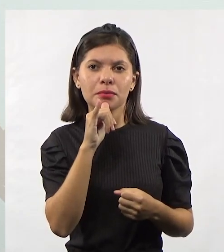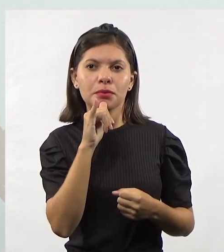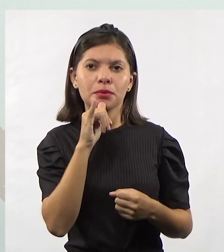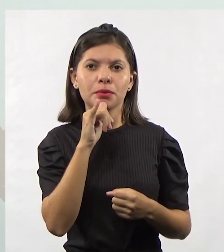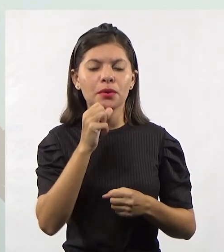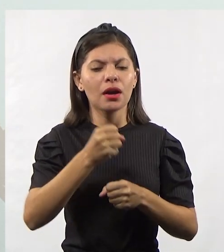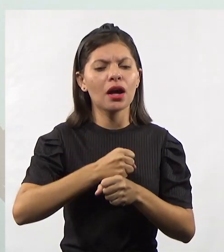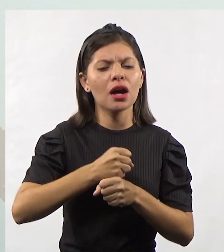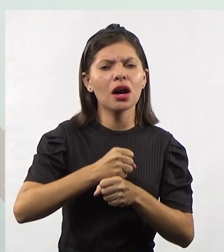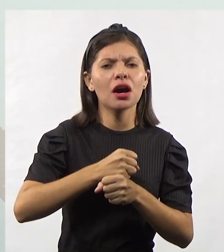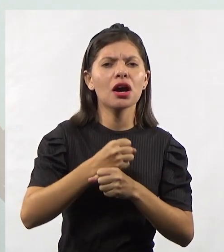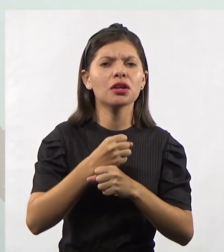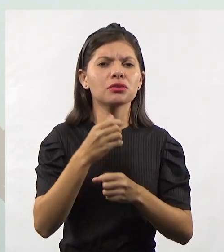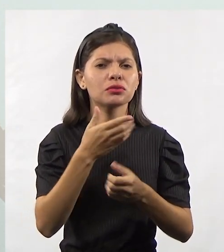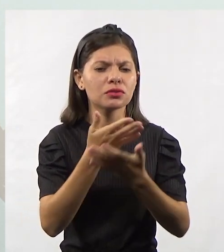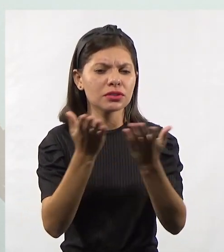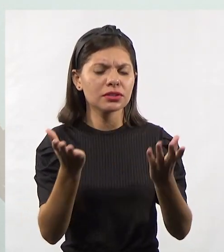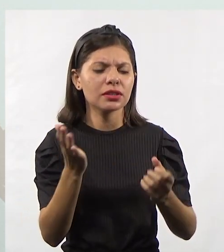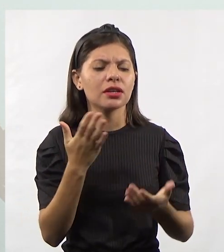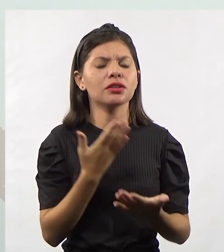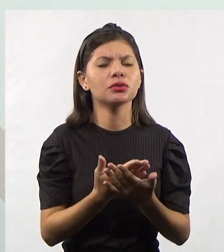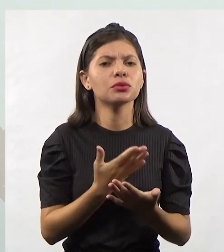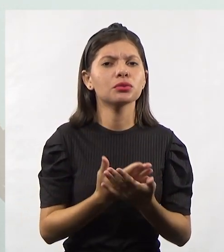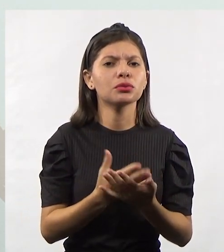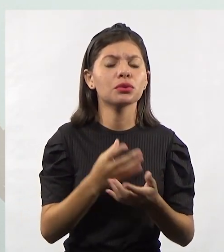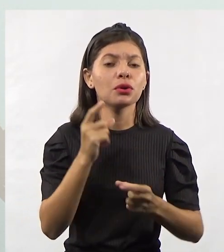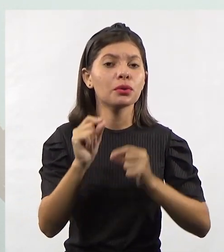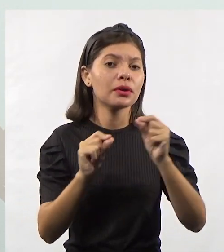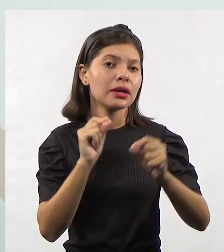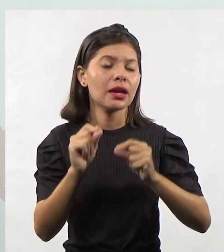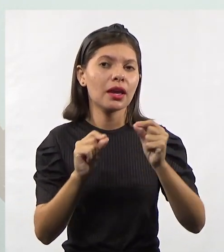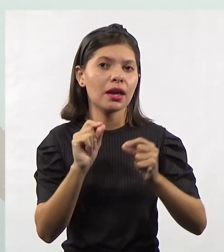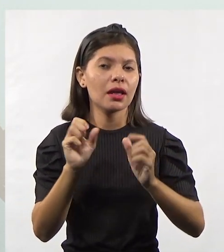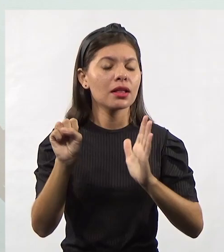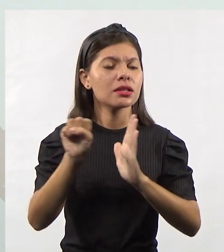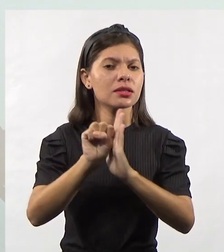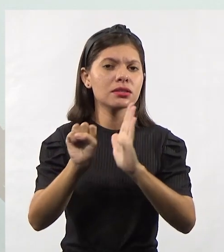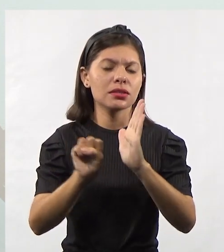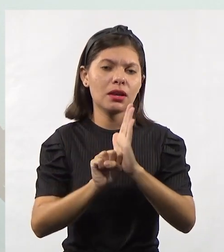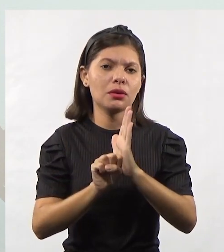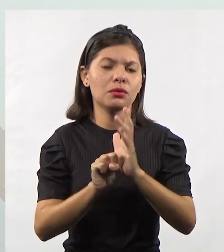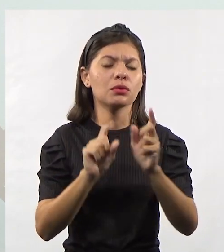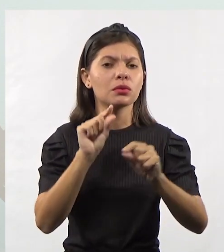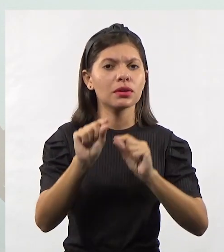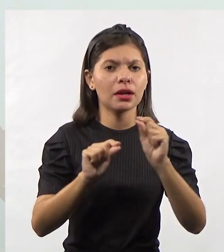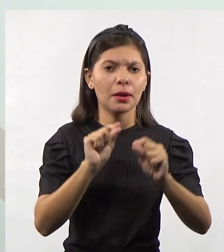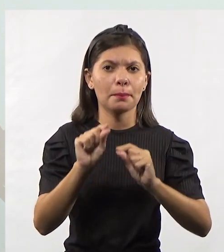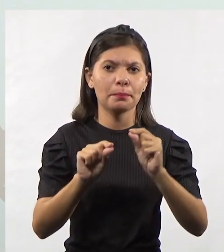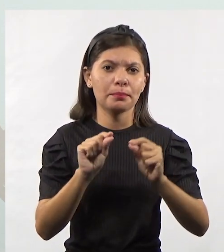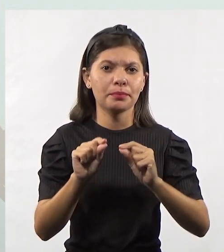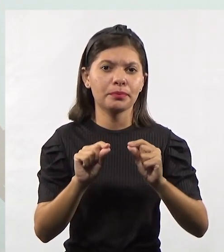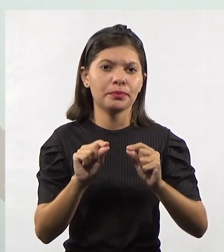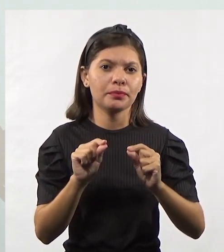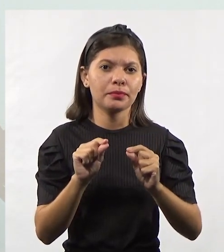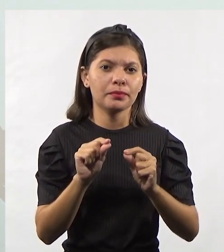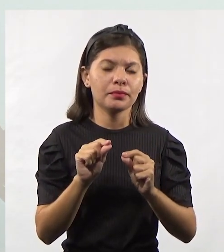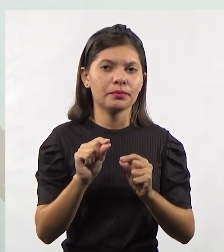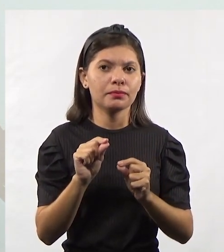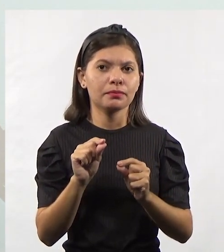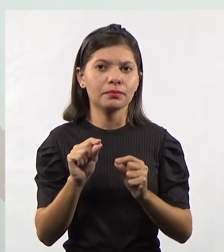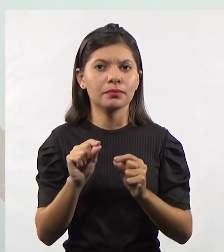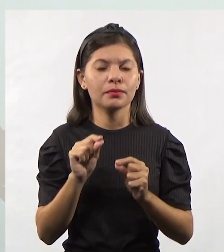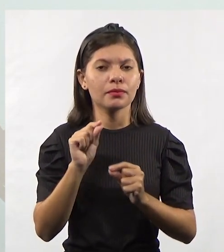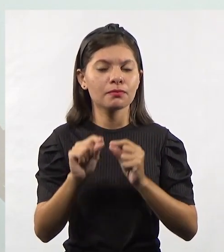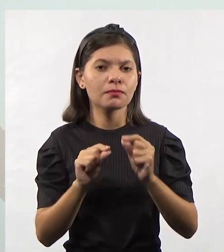na escola 1980 1990 Em que década 1960 1970 ele tem que